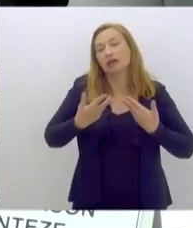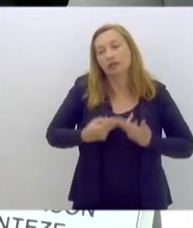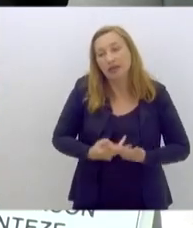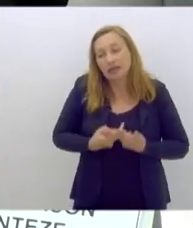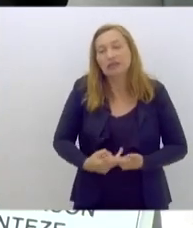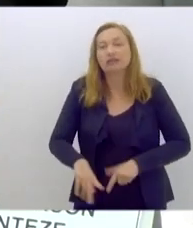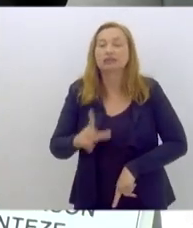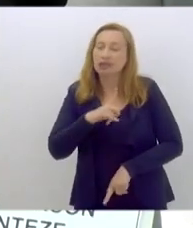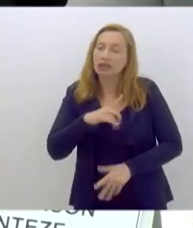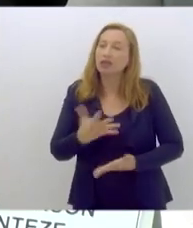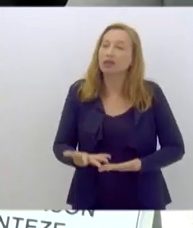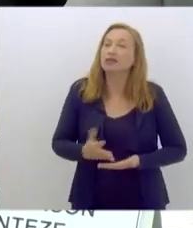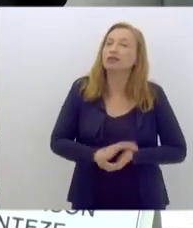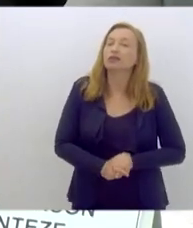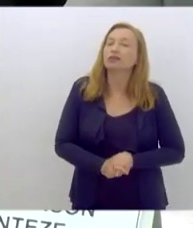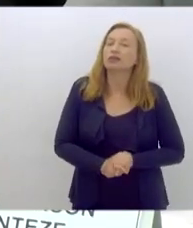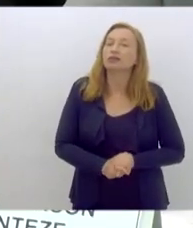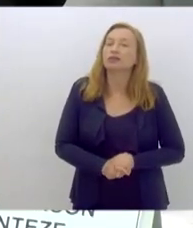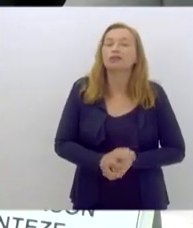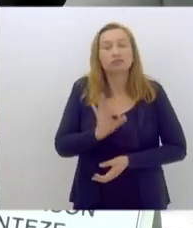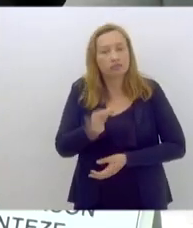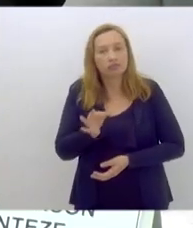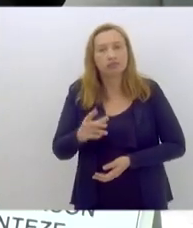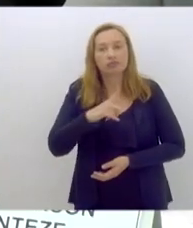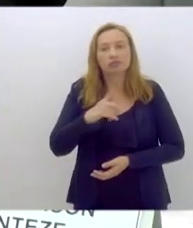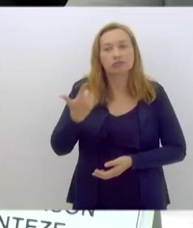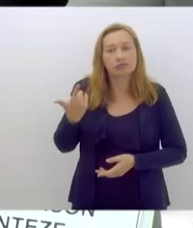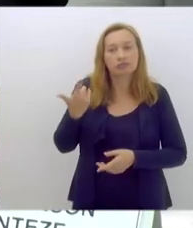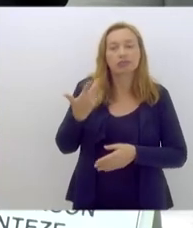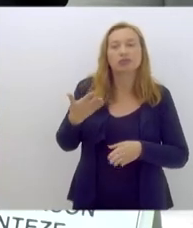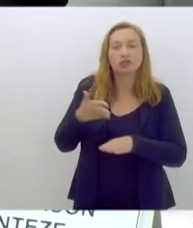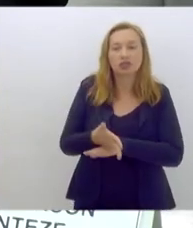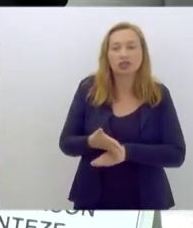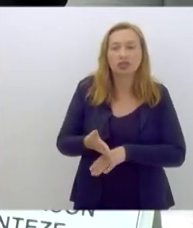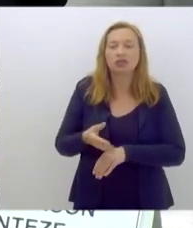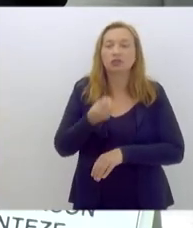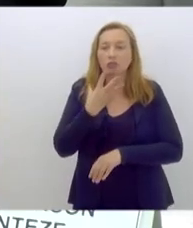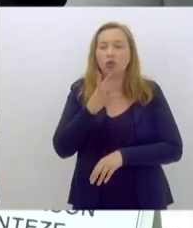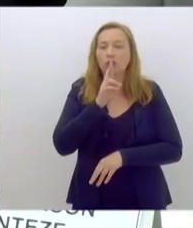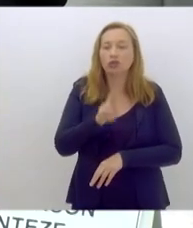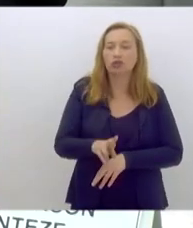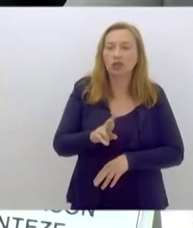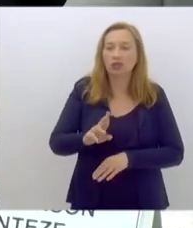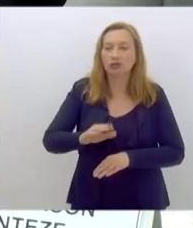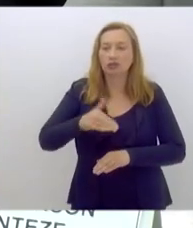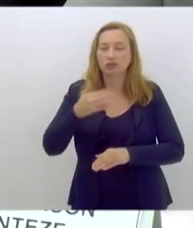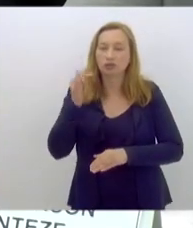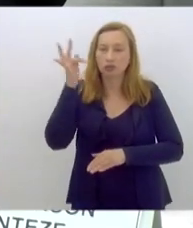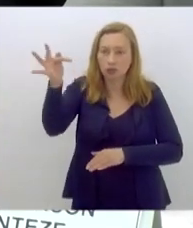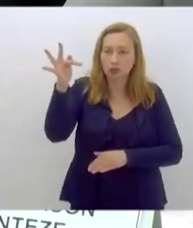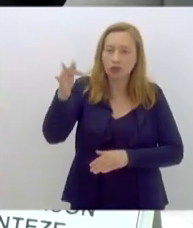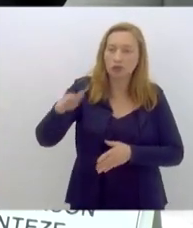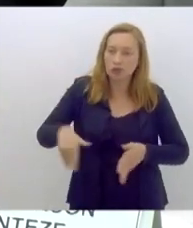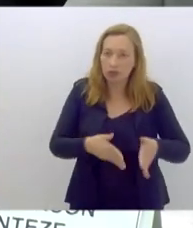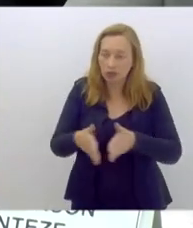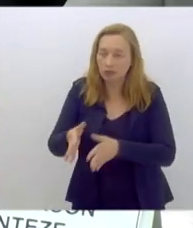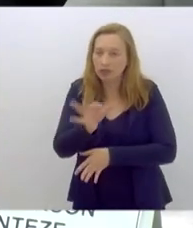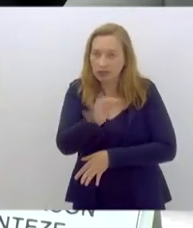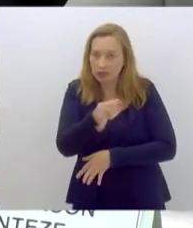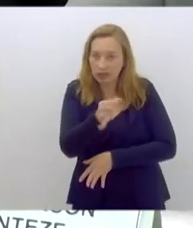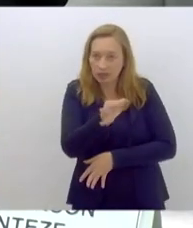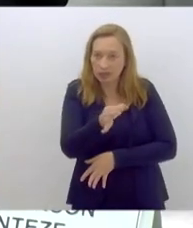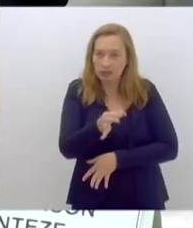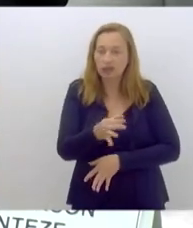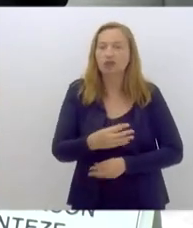né eu tenho a certeza que nós chegaremos a um bom resultado na frente estamos caminhando nessa direção exatamente